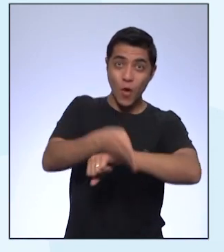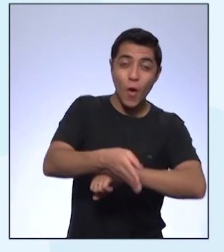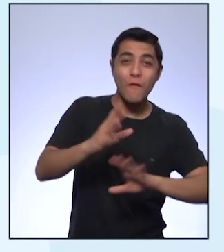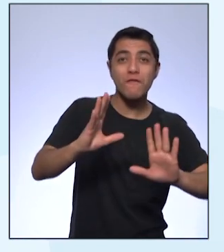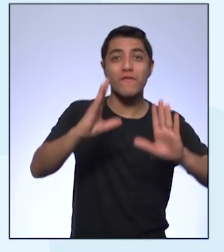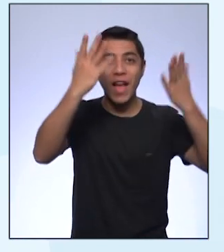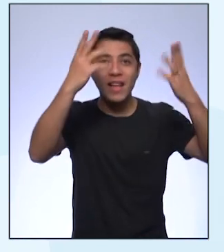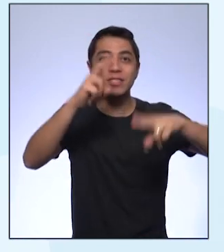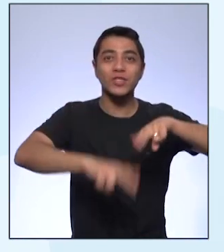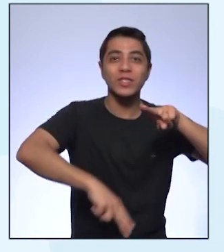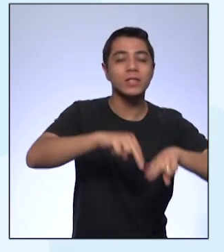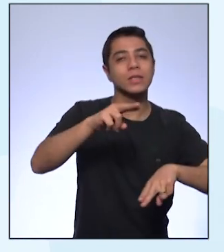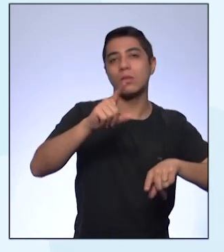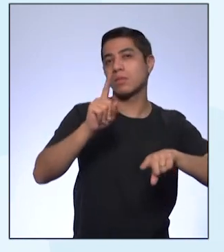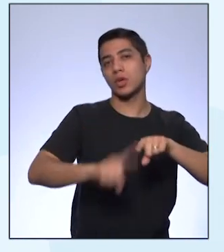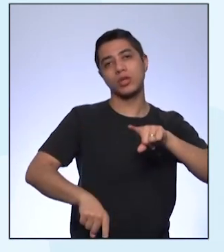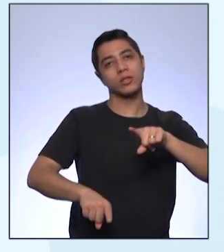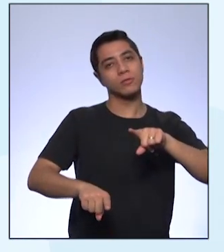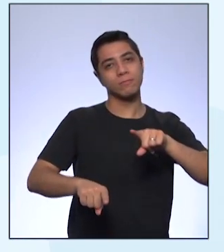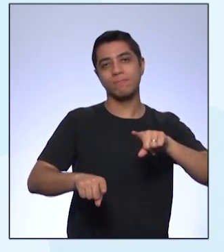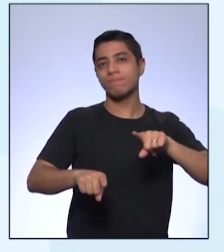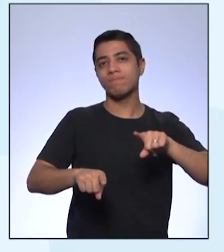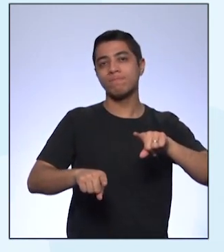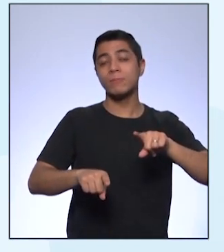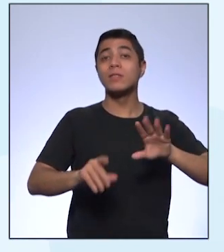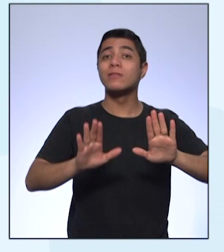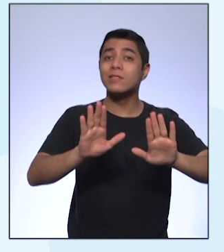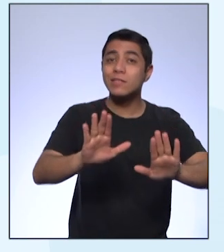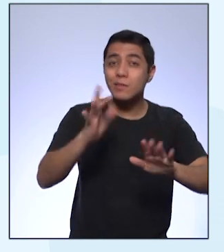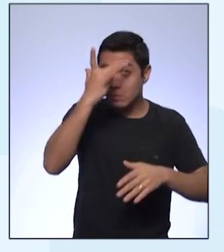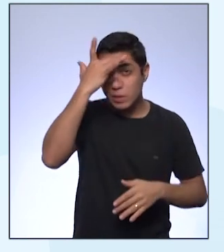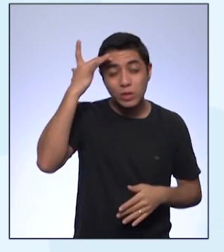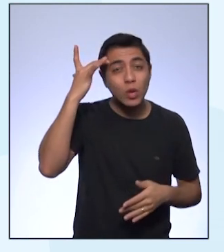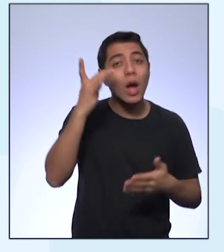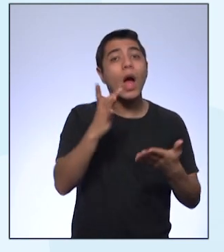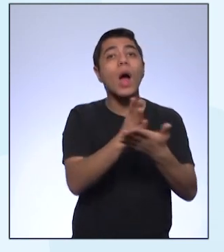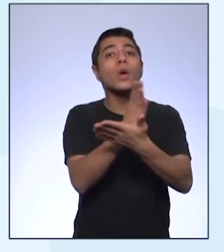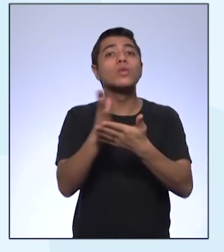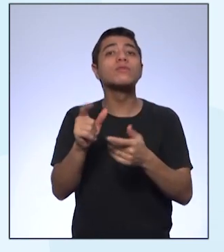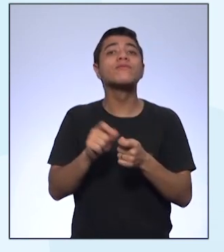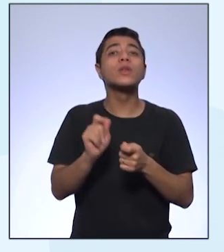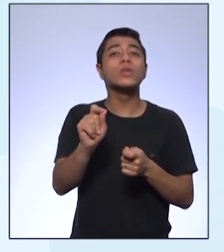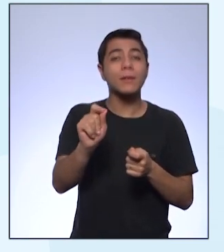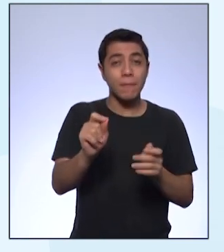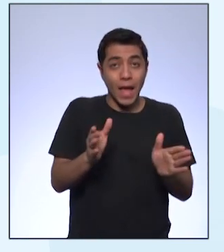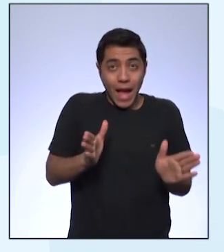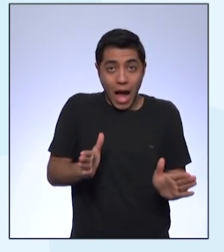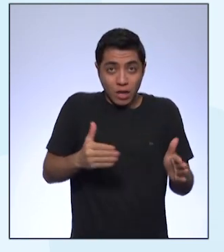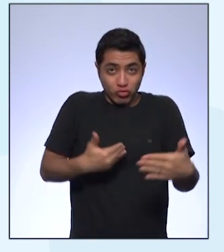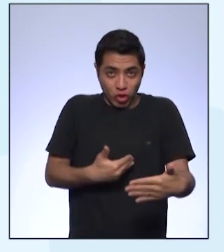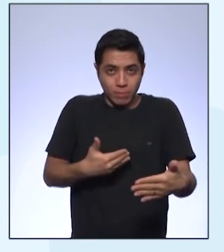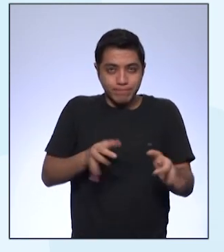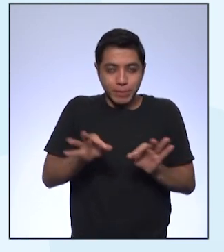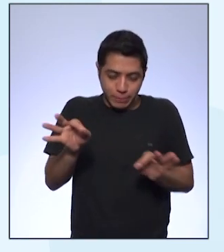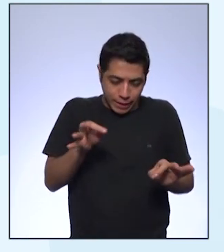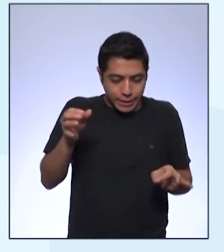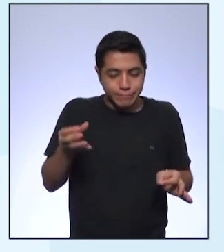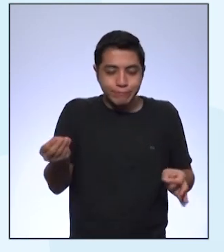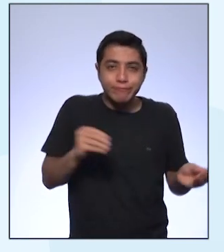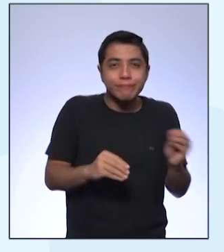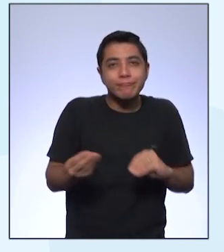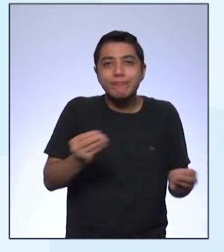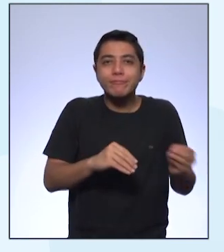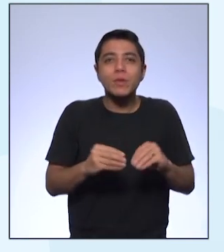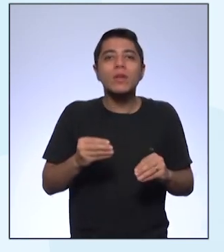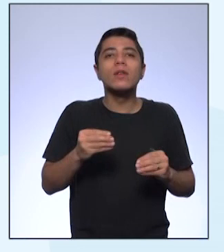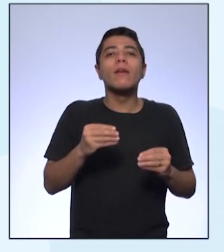Assim, existem pessoas que fazem para vender o que chamam de festa junina na caixa, na qual tem canjica, maçã do amor, entre outros